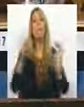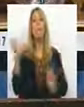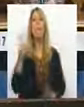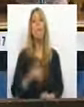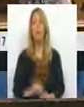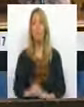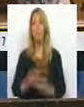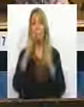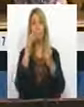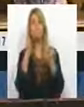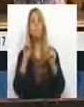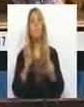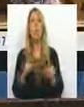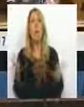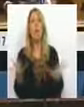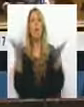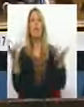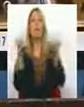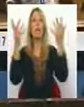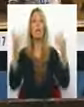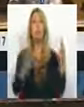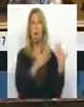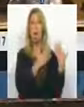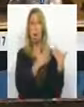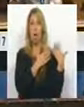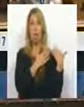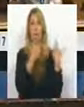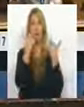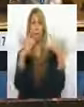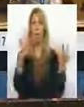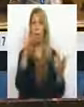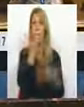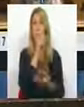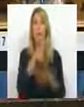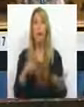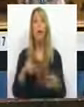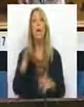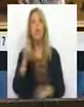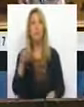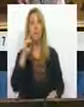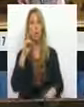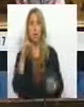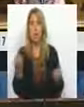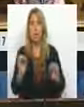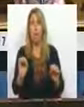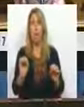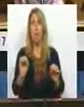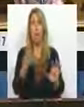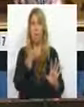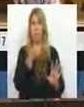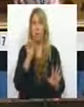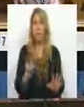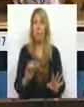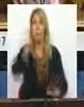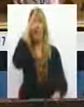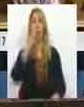isto, traduz a ligeireza, a irresponsabilidade e a falta de segurança nas decisões que o Governo e